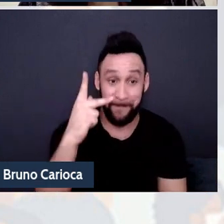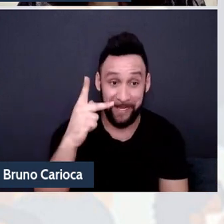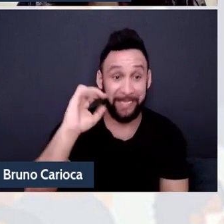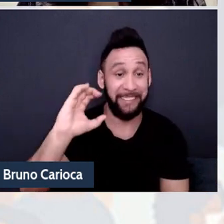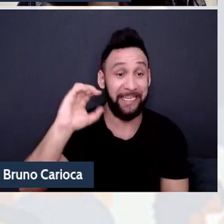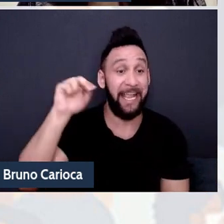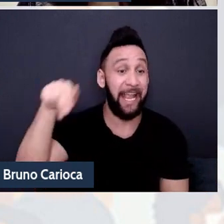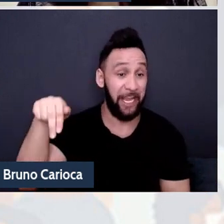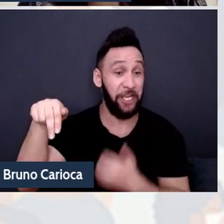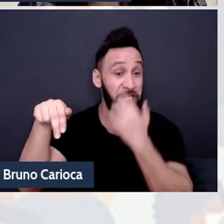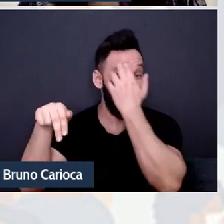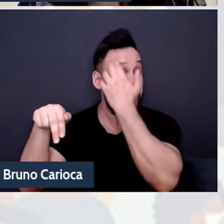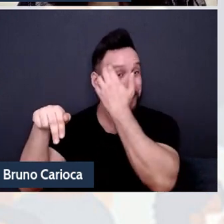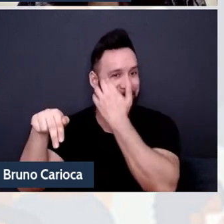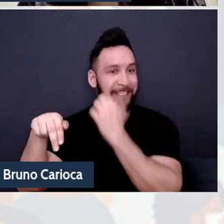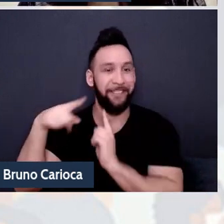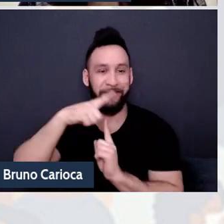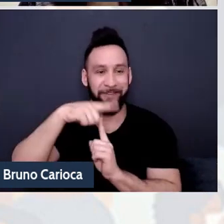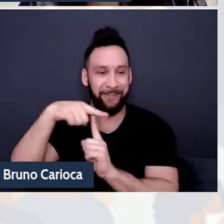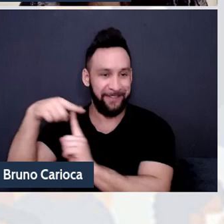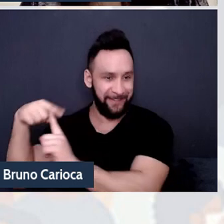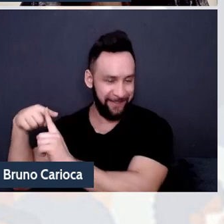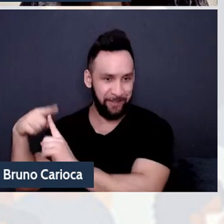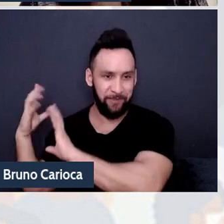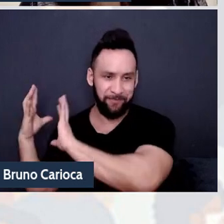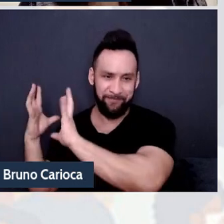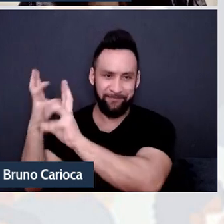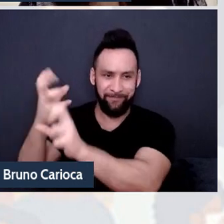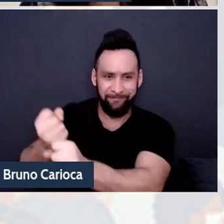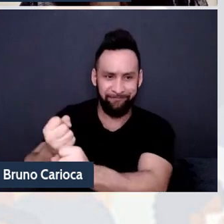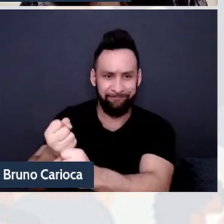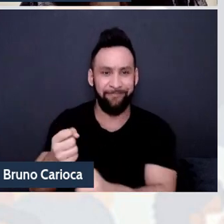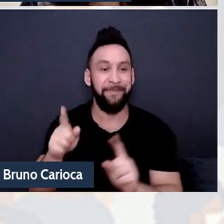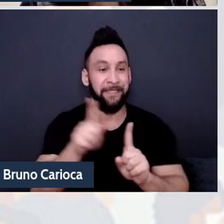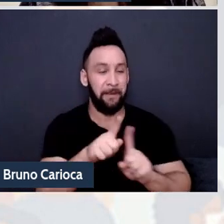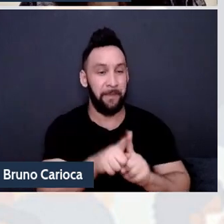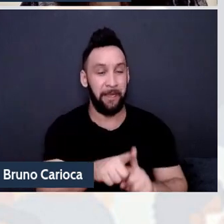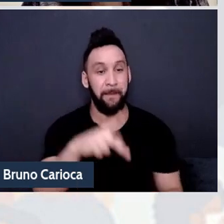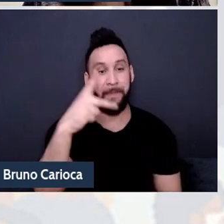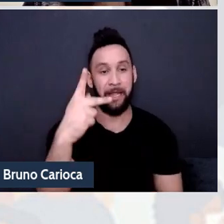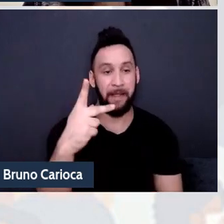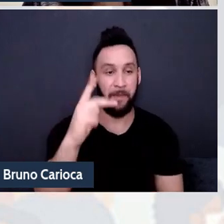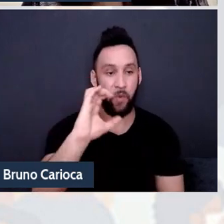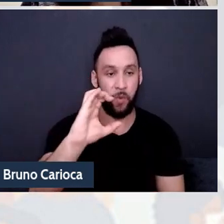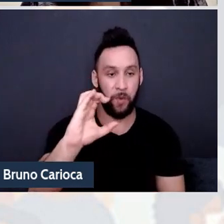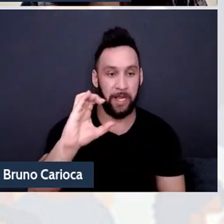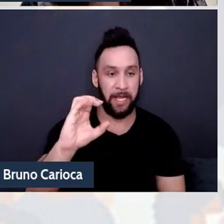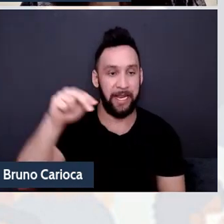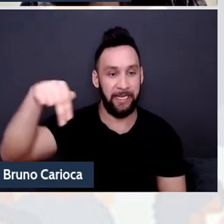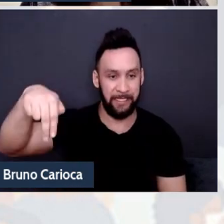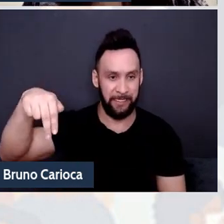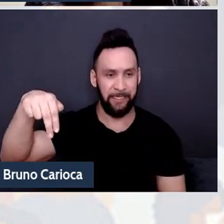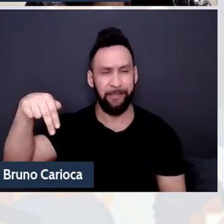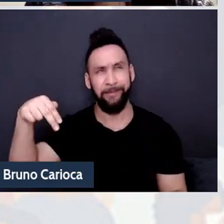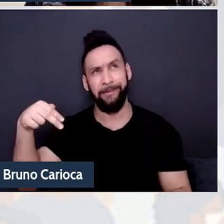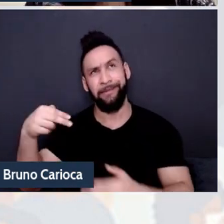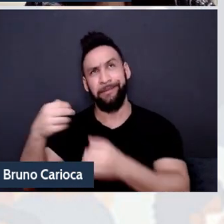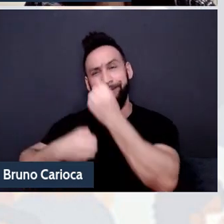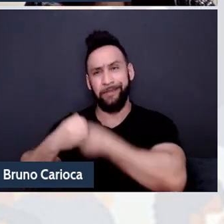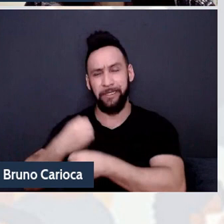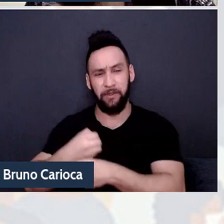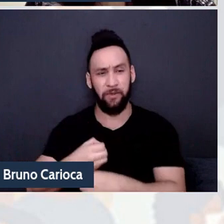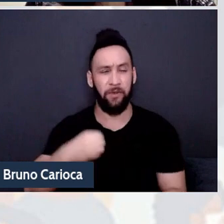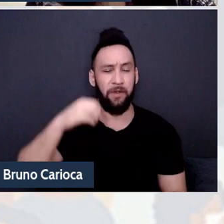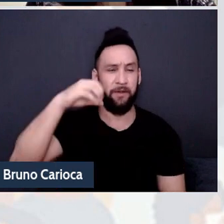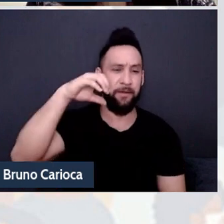né, e os parâmetros curriculares nacionais lá da década, final da década de 90, as OCEM